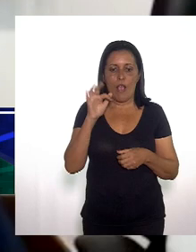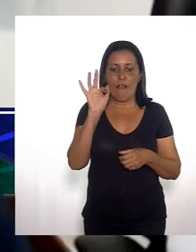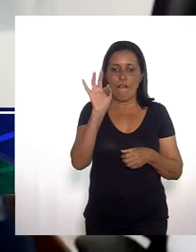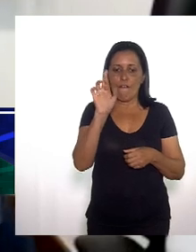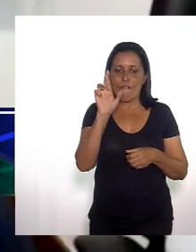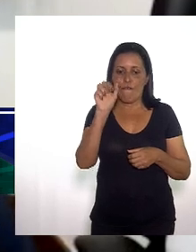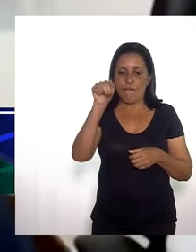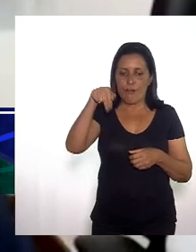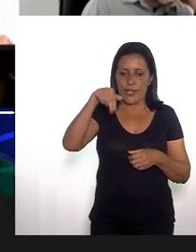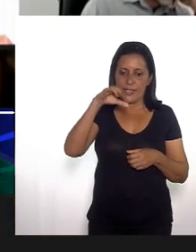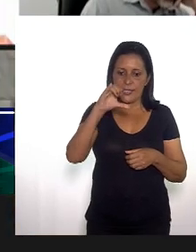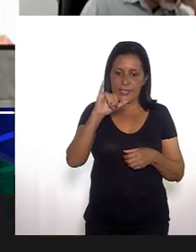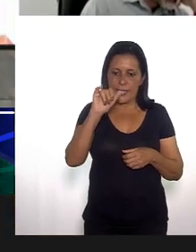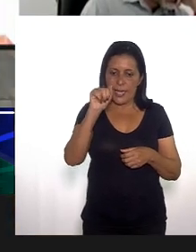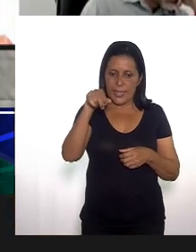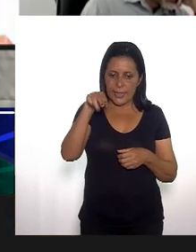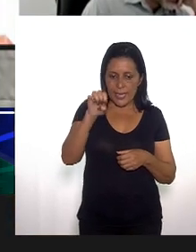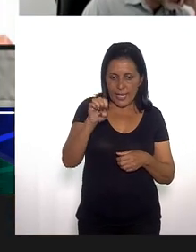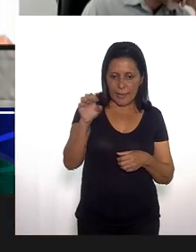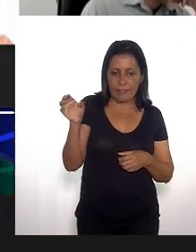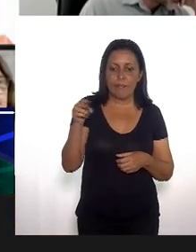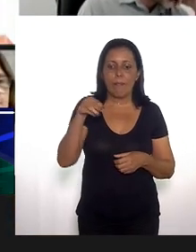Mota.